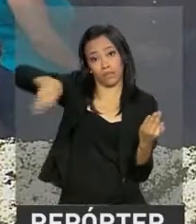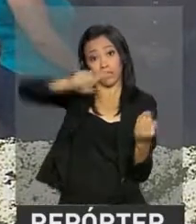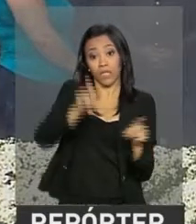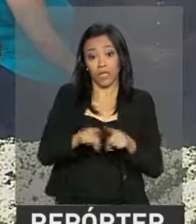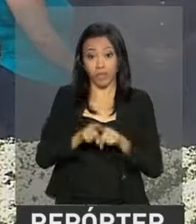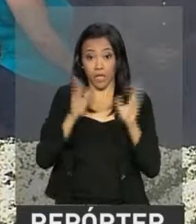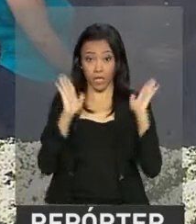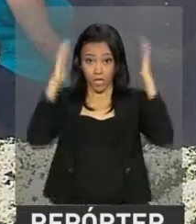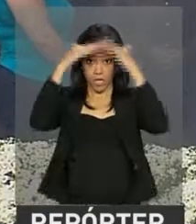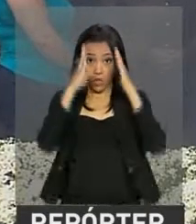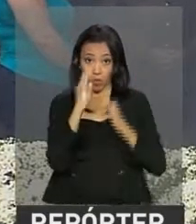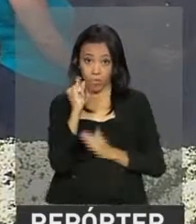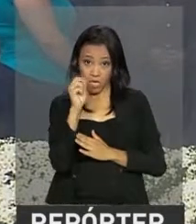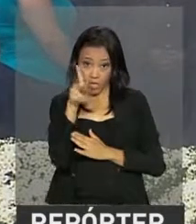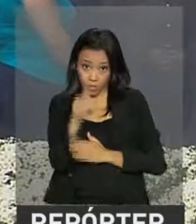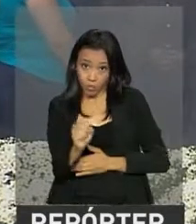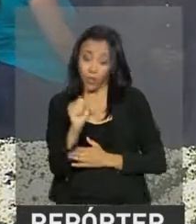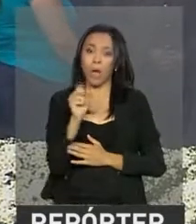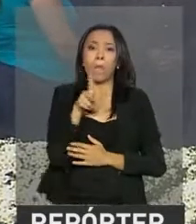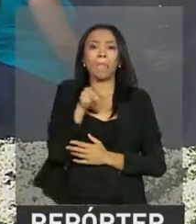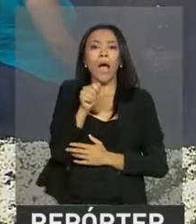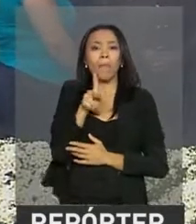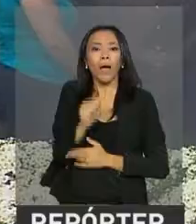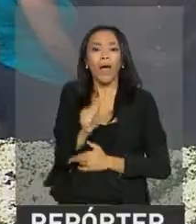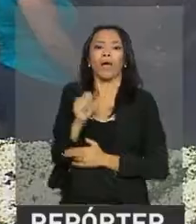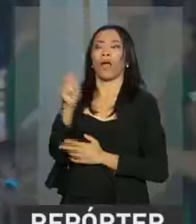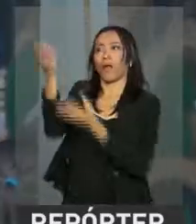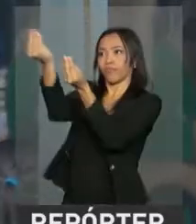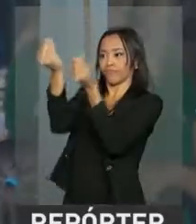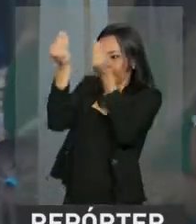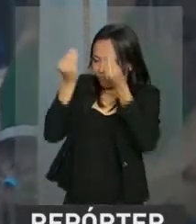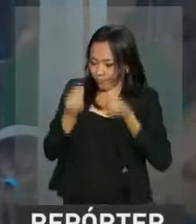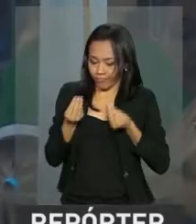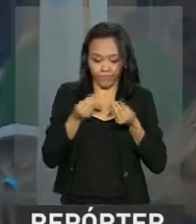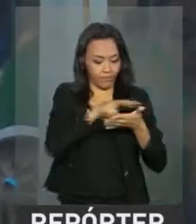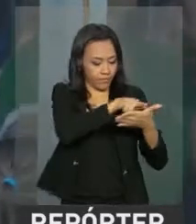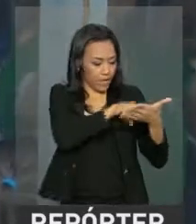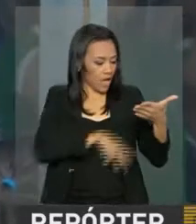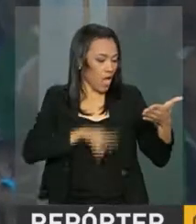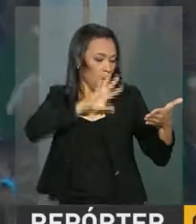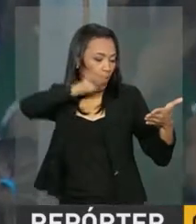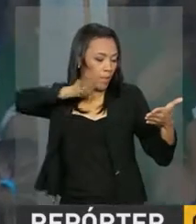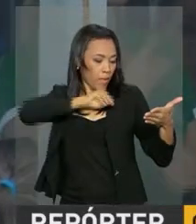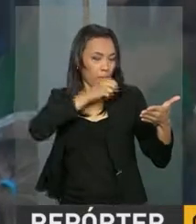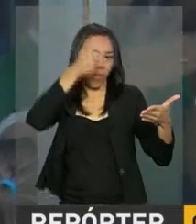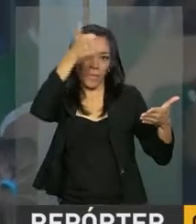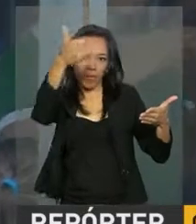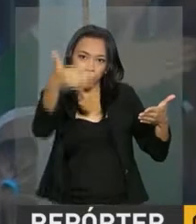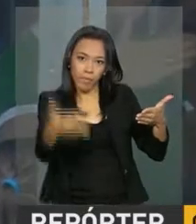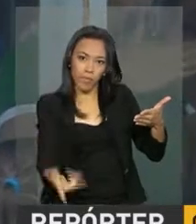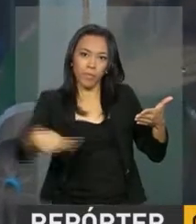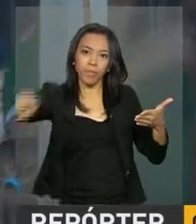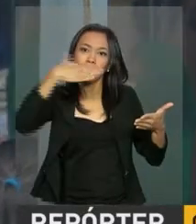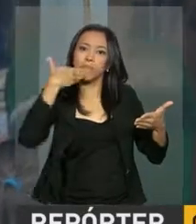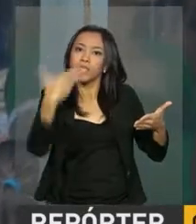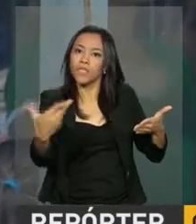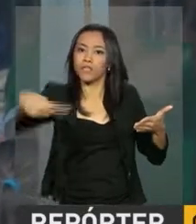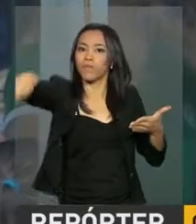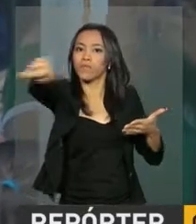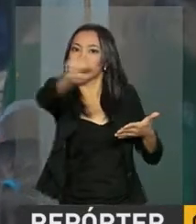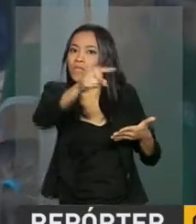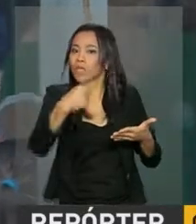Chapecó leu uma mensagem enviada pelo Papa Francisco. O Papa Francisco pede à Vossa Eminência que